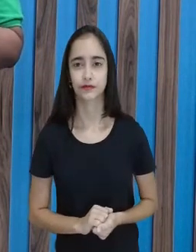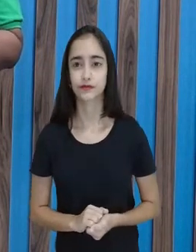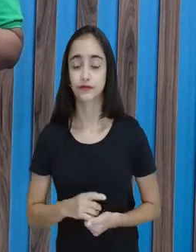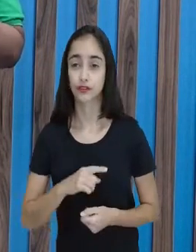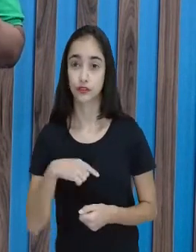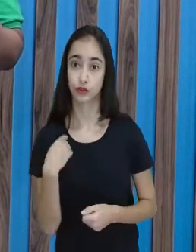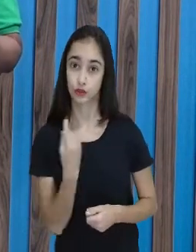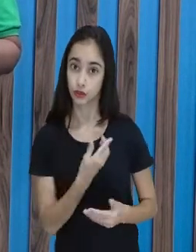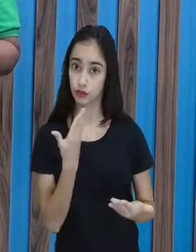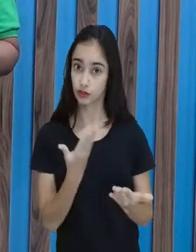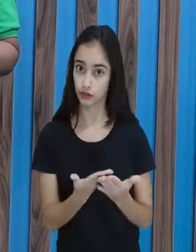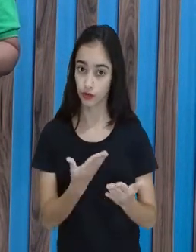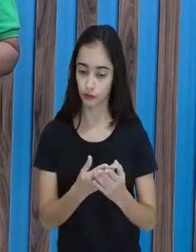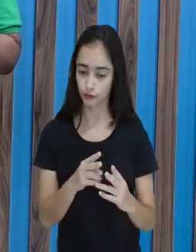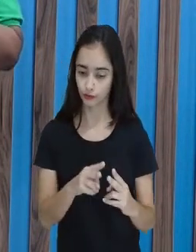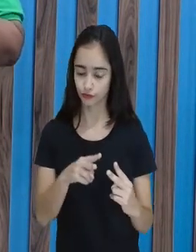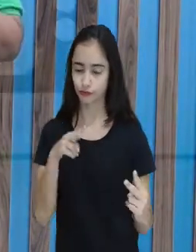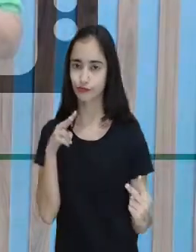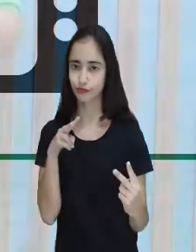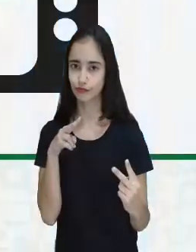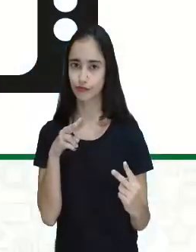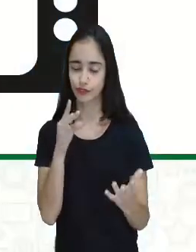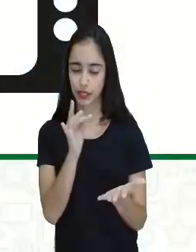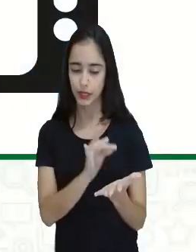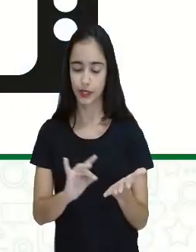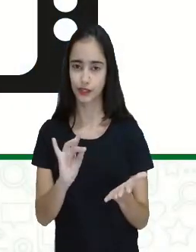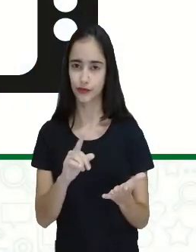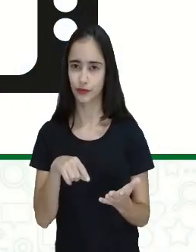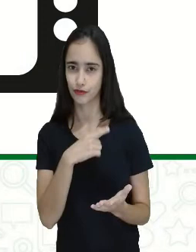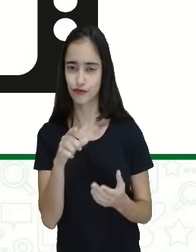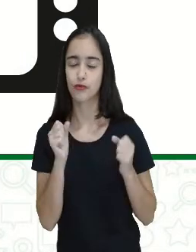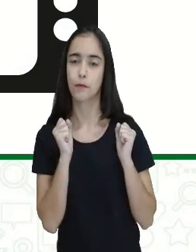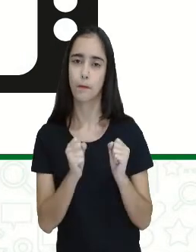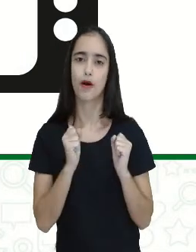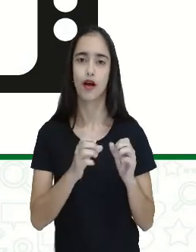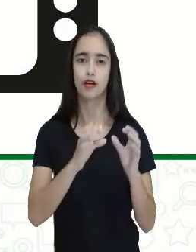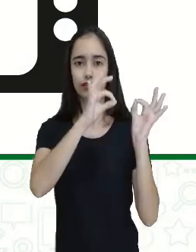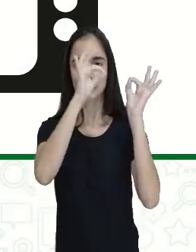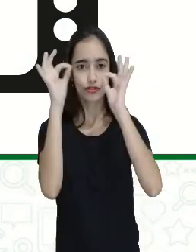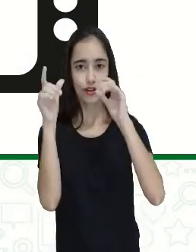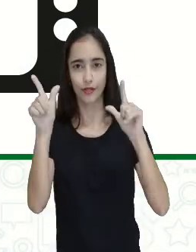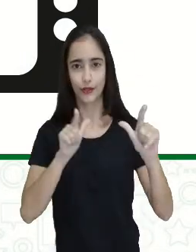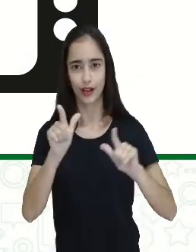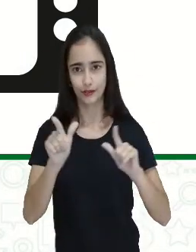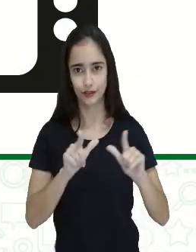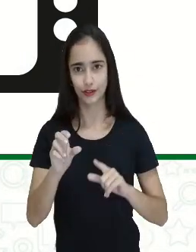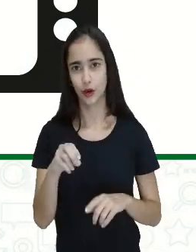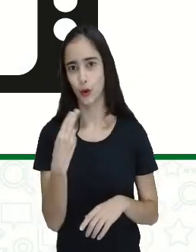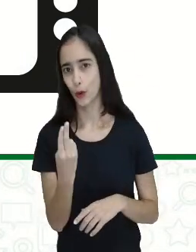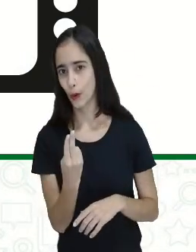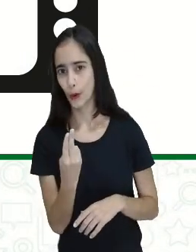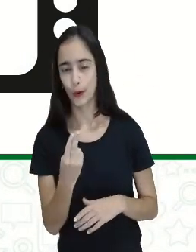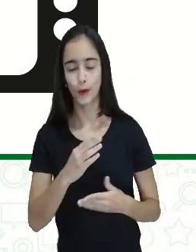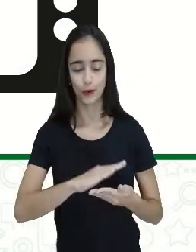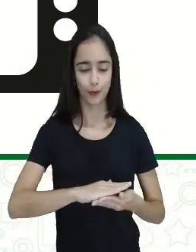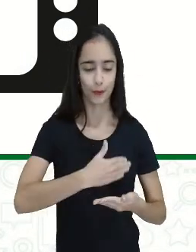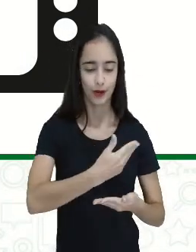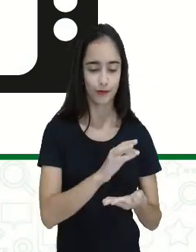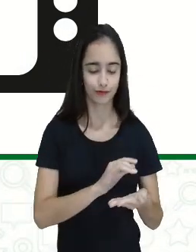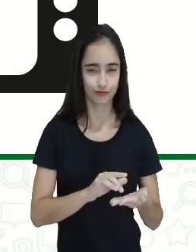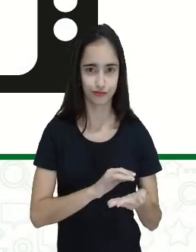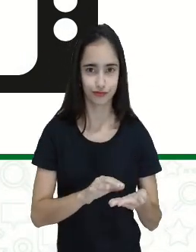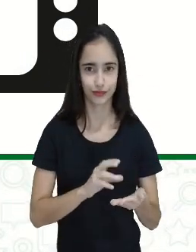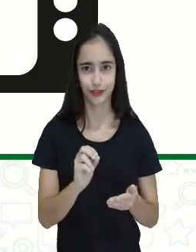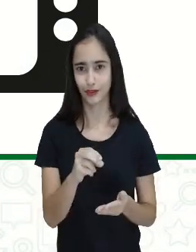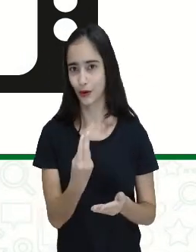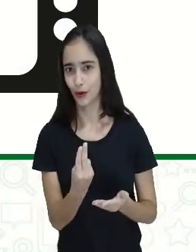Nossa aula é digital, aí vocês podem acompanhar pela TV, pelo notebook, pelo tablet